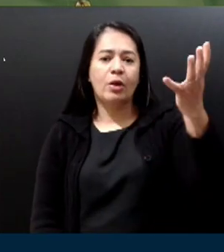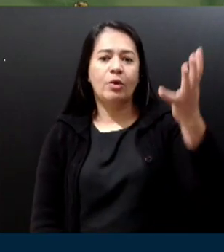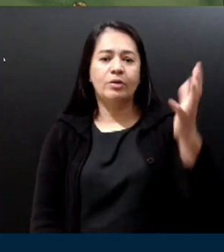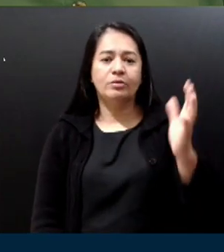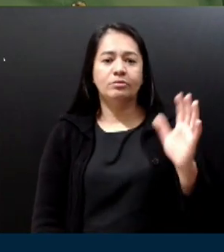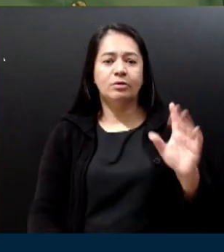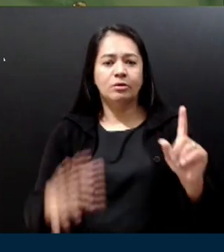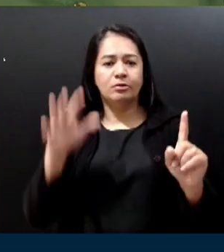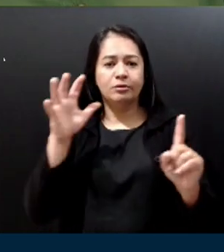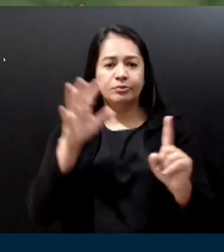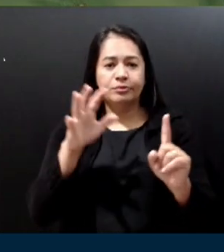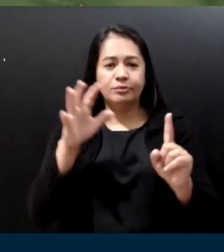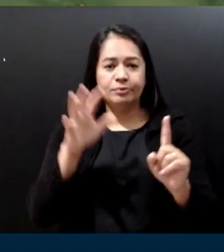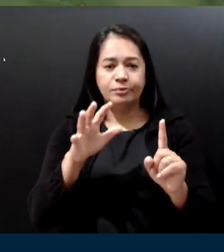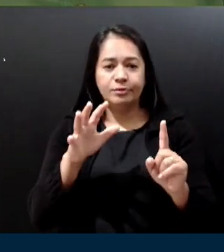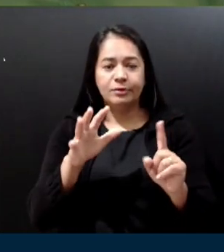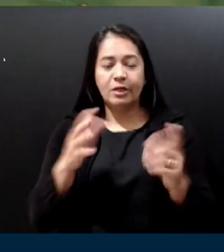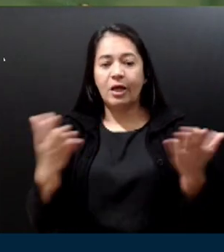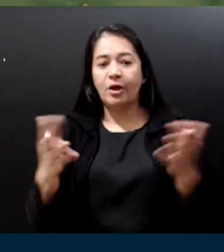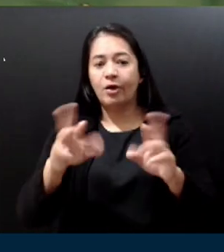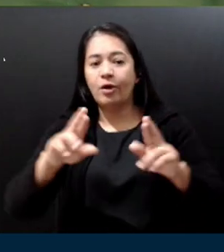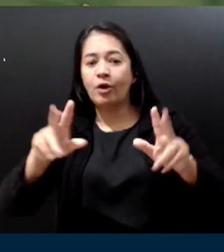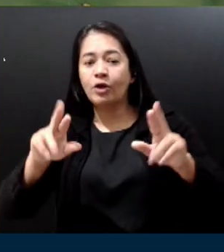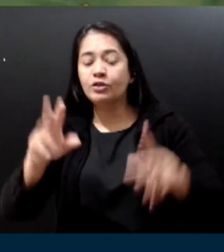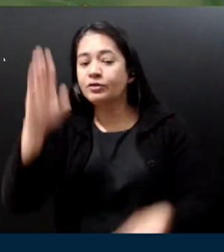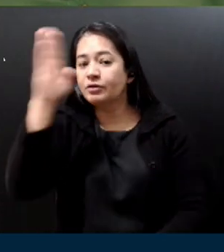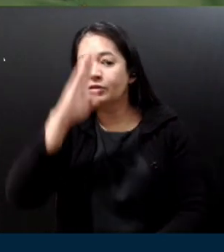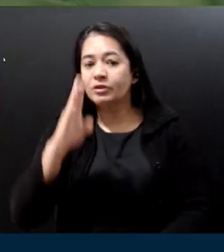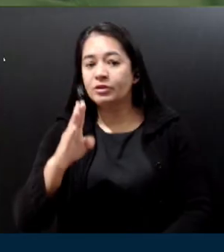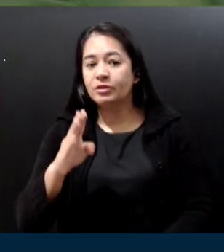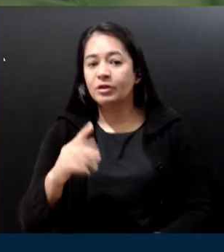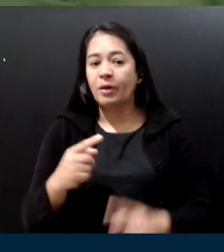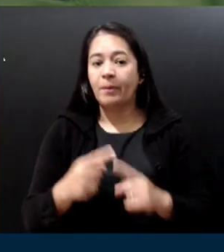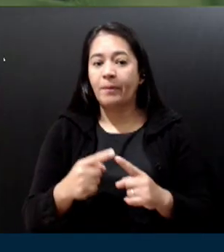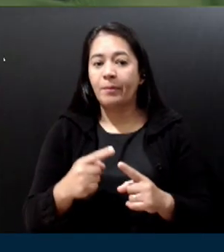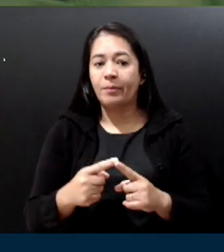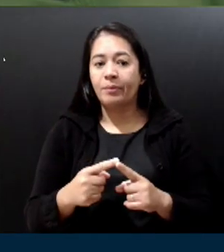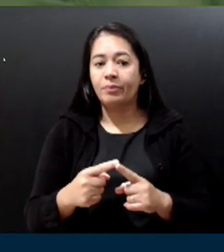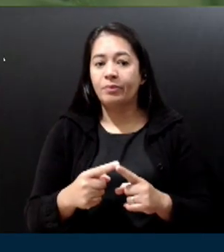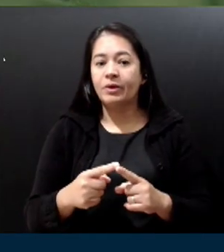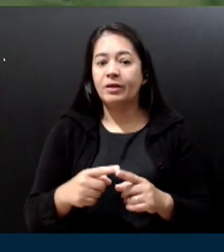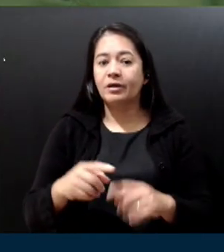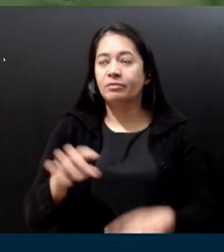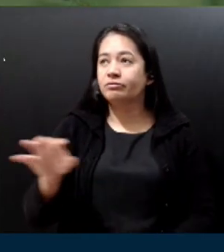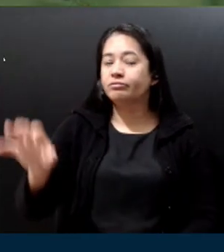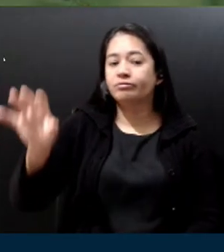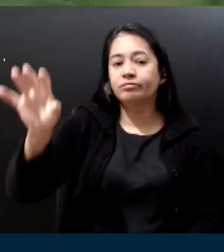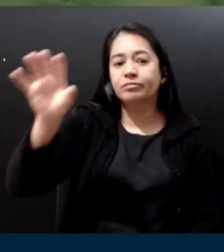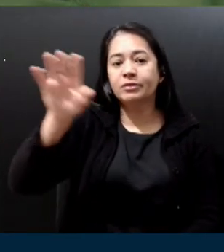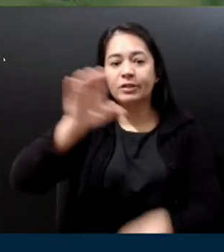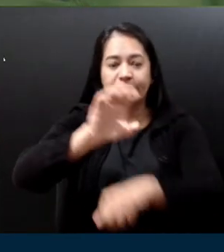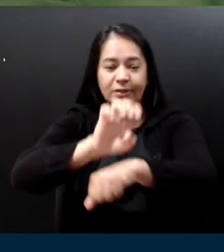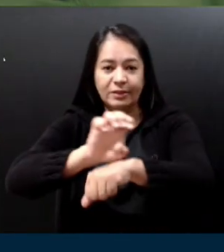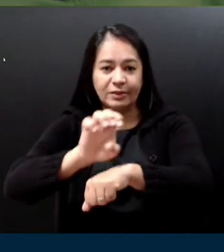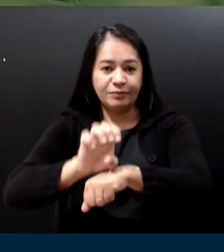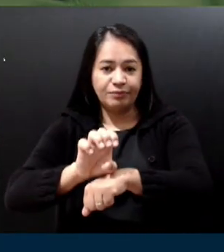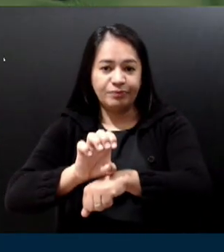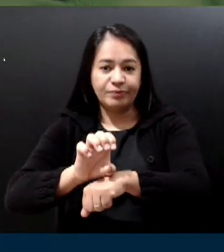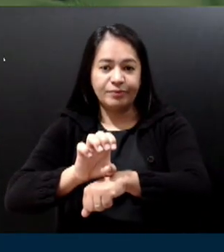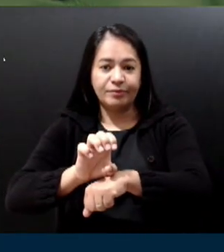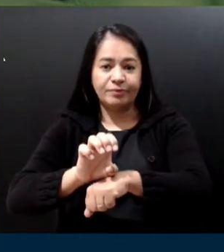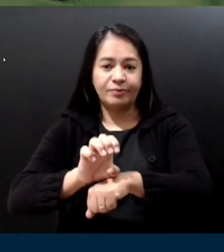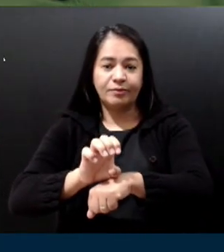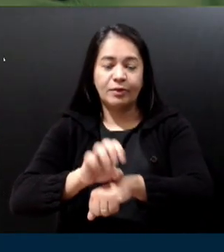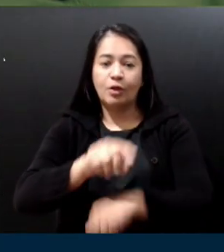do Brasil, as legislações são estaduais, você tem até pena de morte. Então, esses